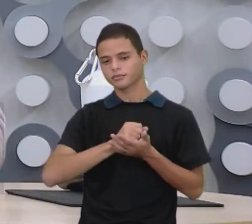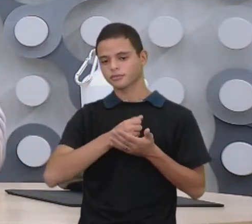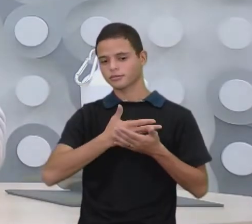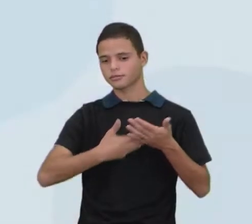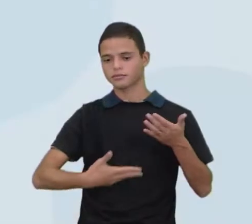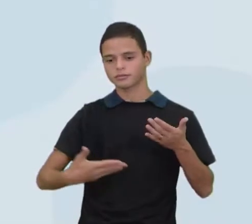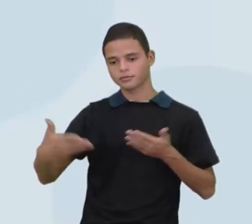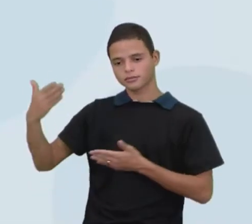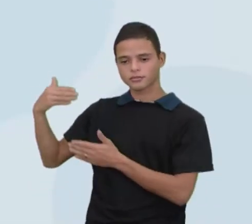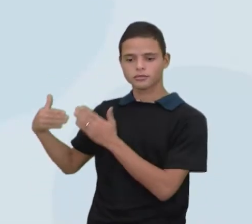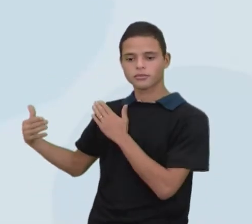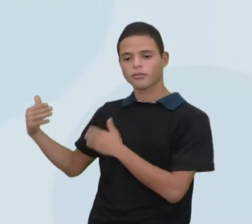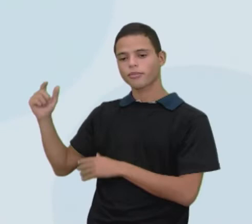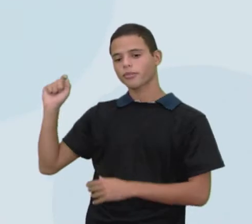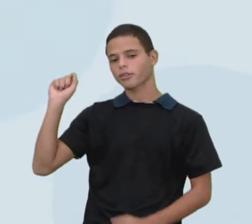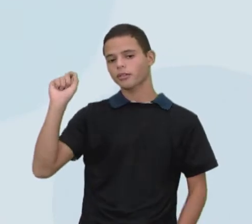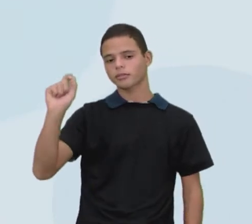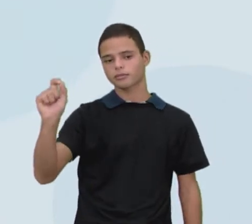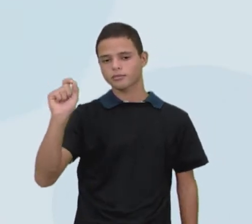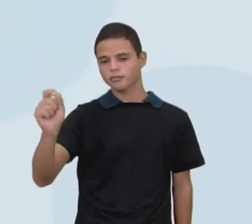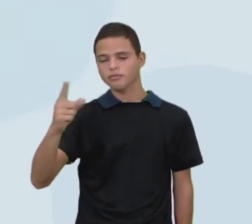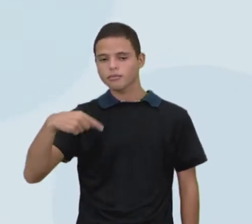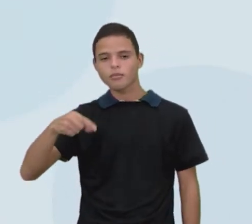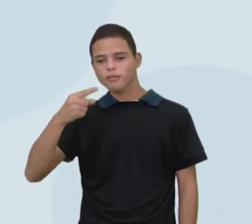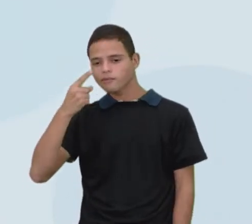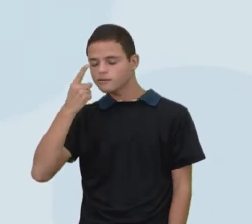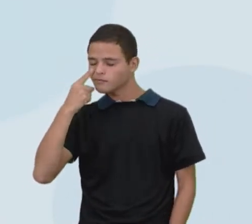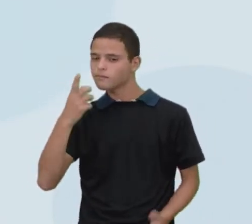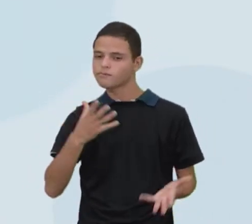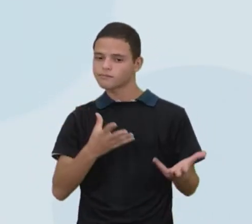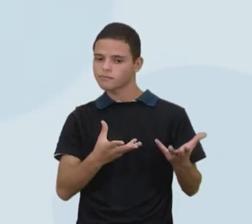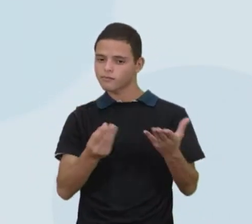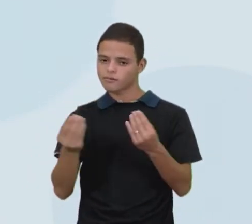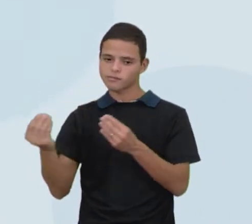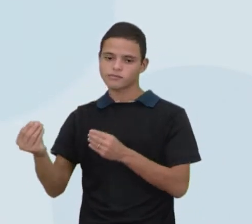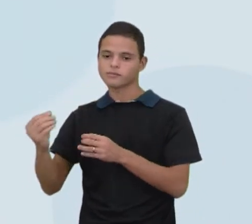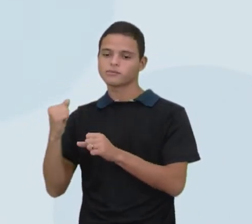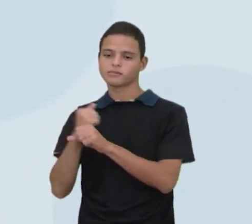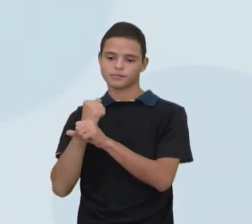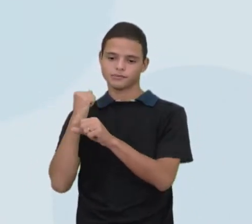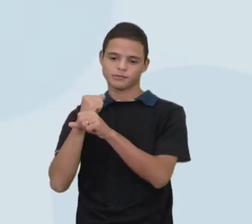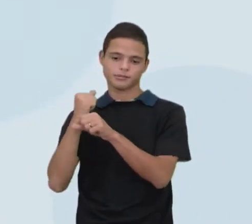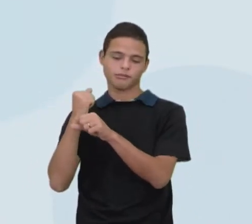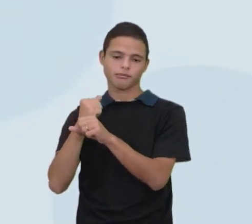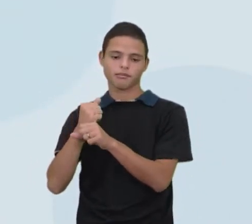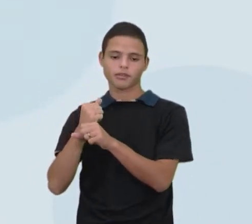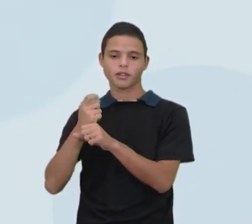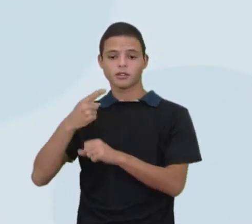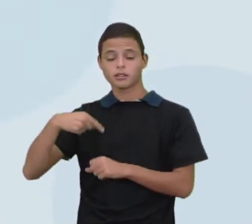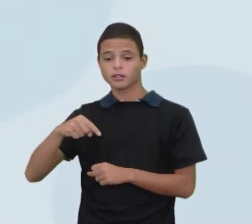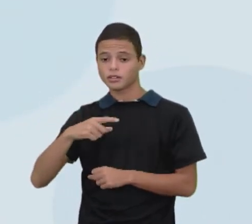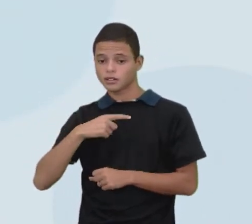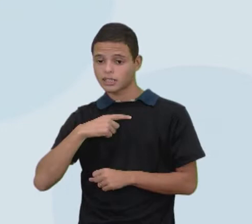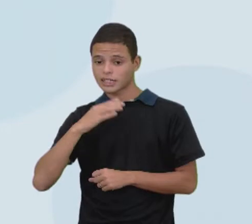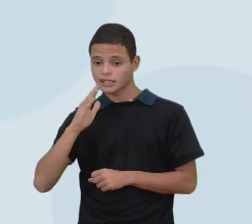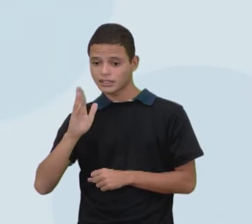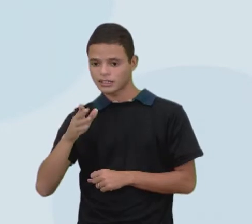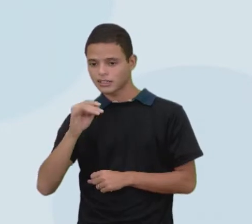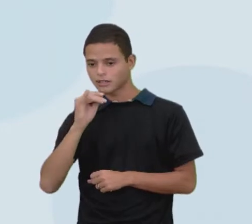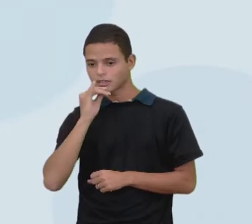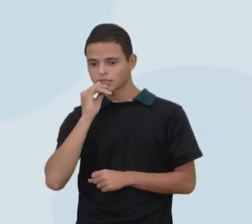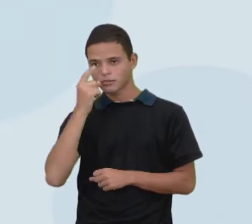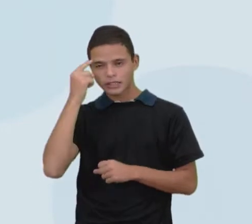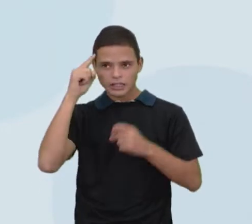anteriores? Vimos muitas formas de tornar mais sustentável uma construção. Agora que já temos exemplos das ideias para